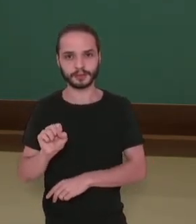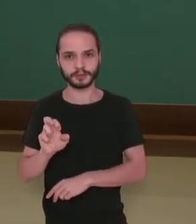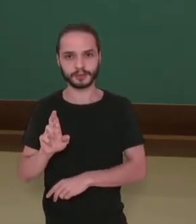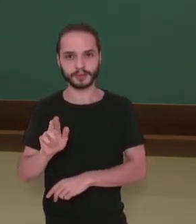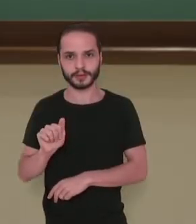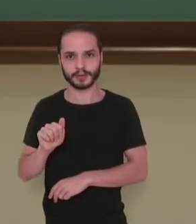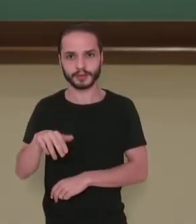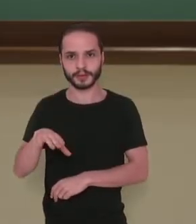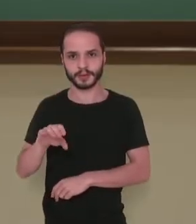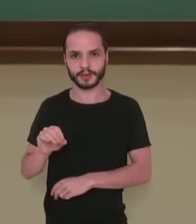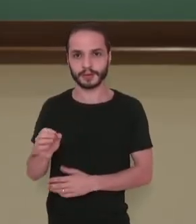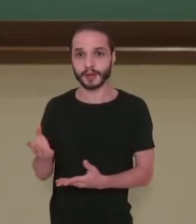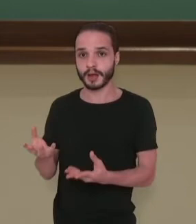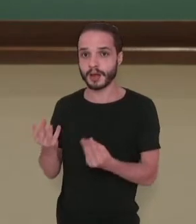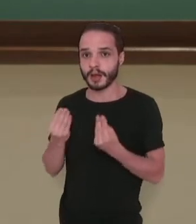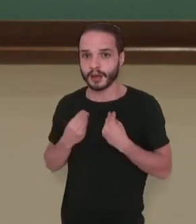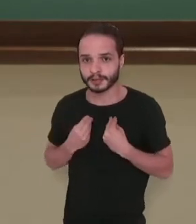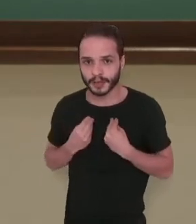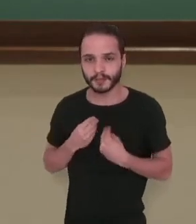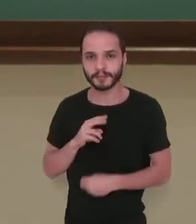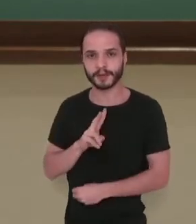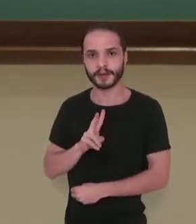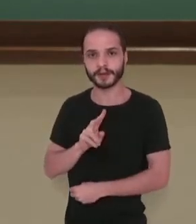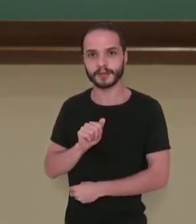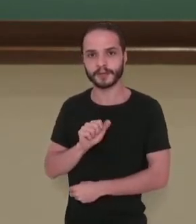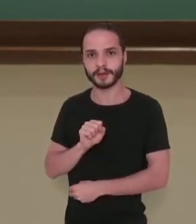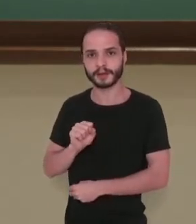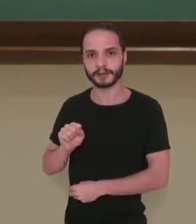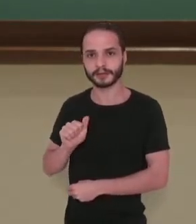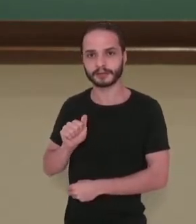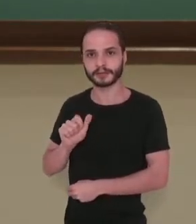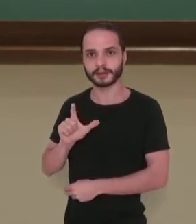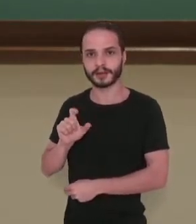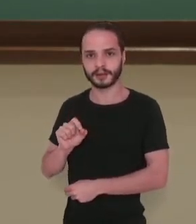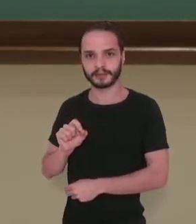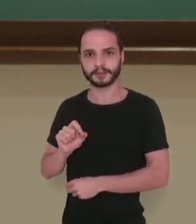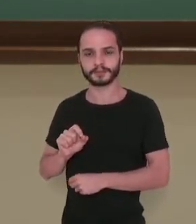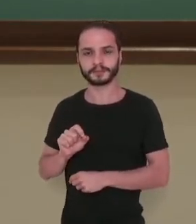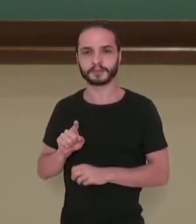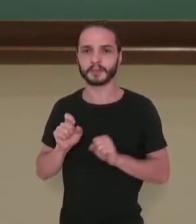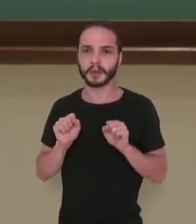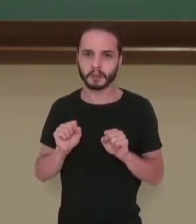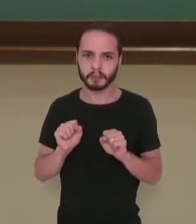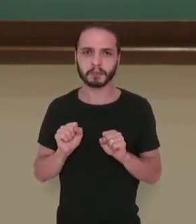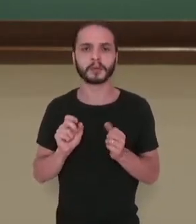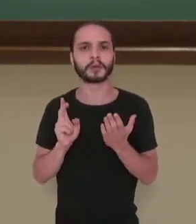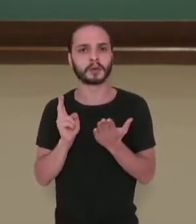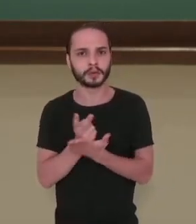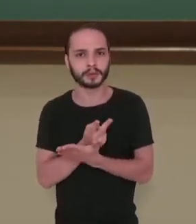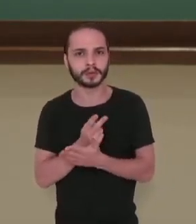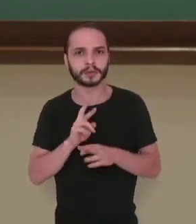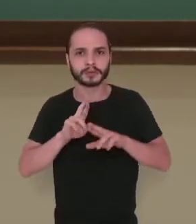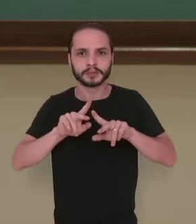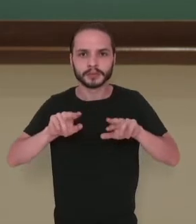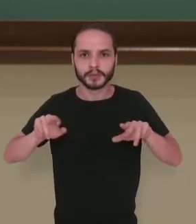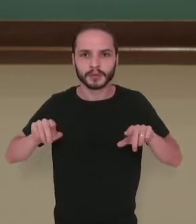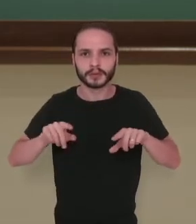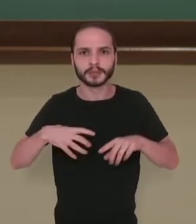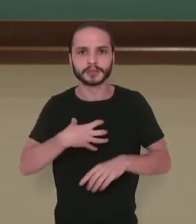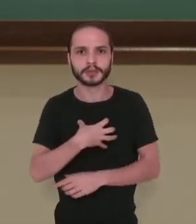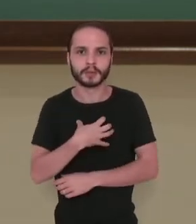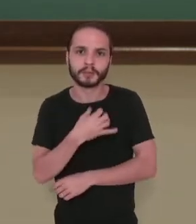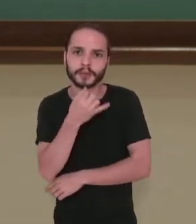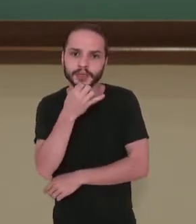vassalo. Lembrando que essa hierarquia ela podia acontecer em várias escalas, né? Então,